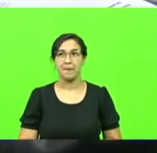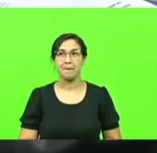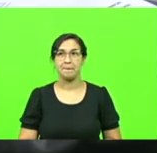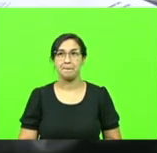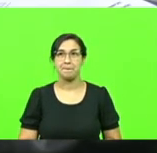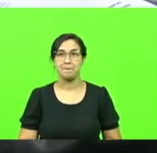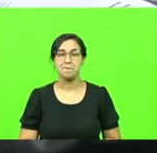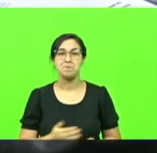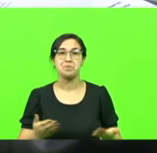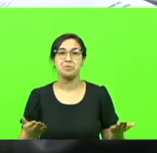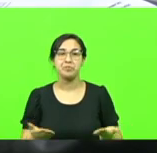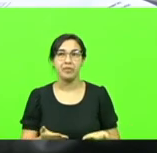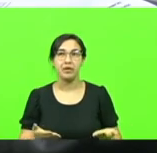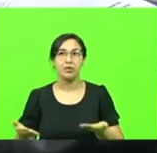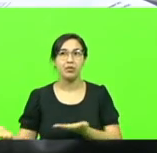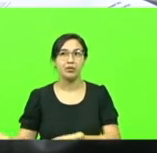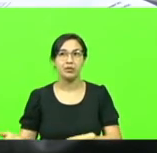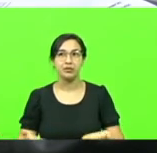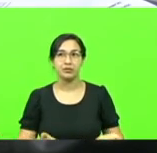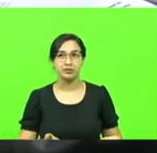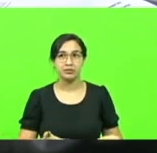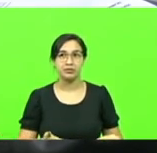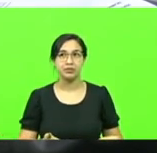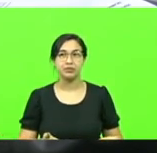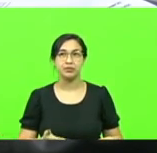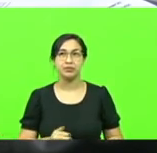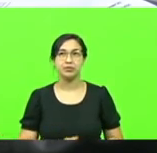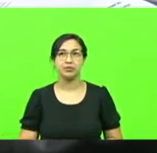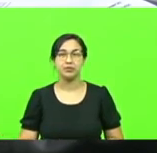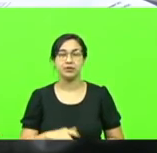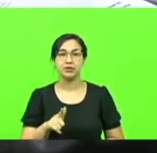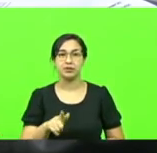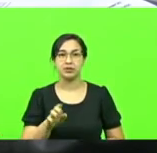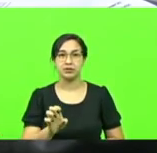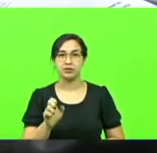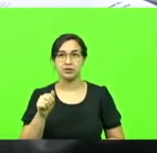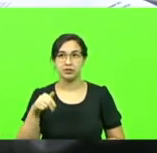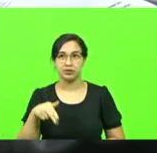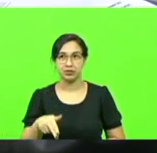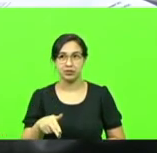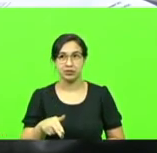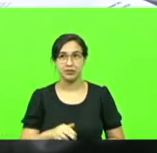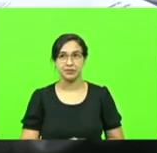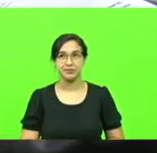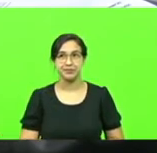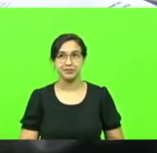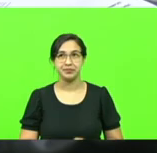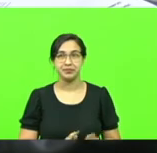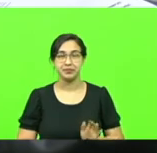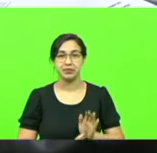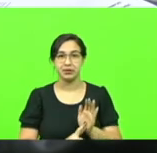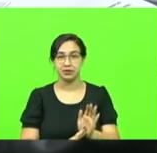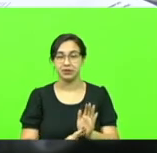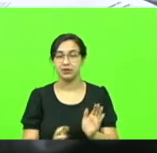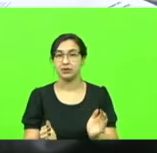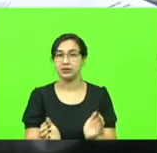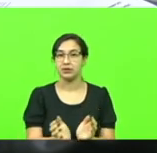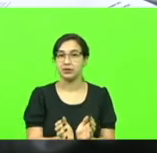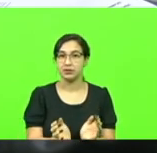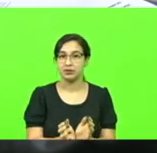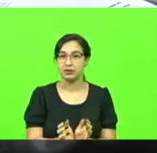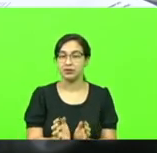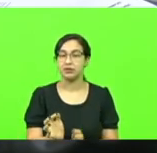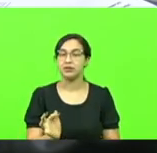Passo a palavra para Jean Marcos Balmer, que representa a Federação das APAES de Santa Catarina, que é